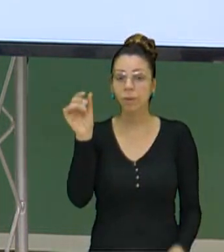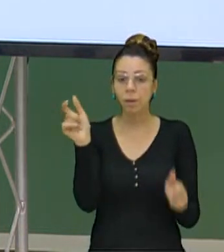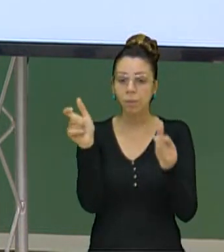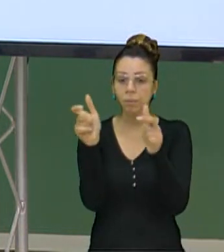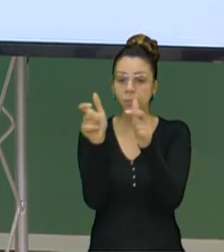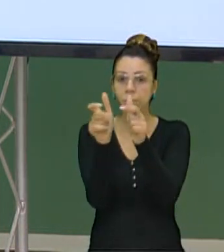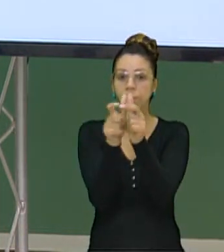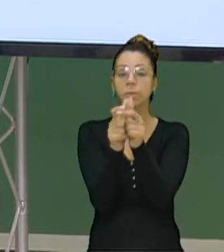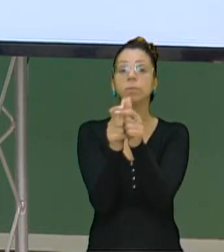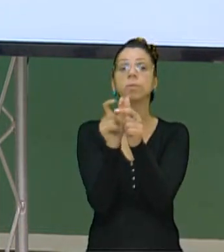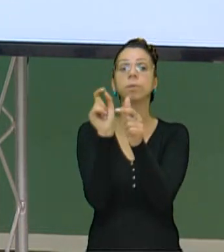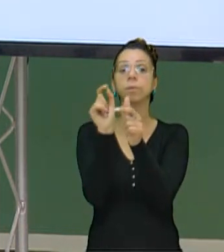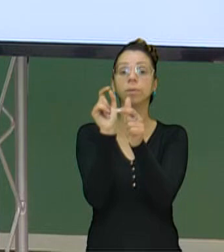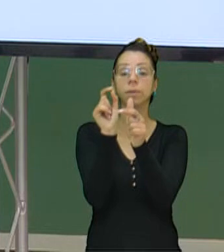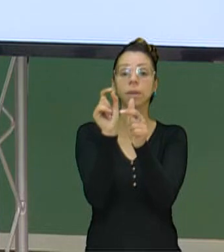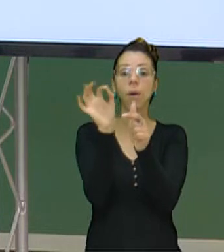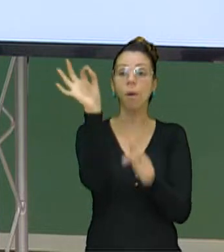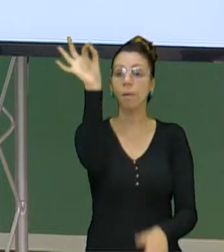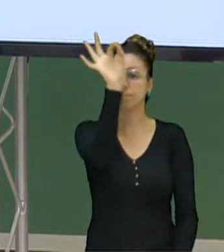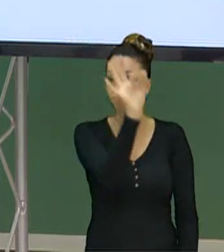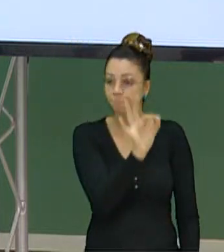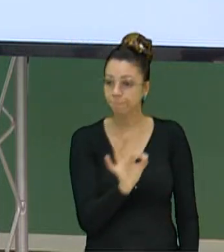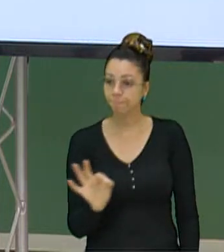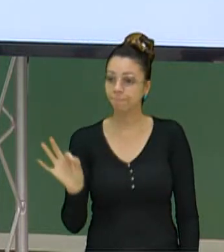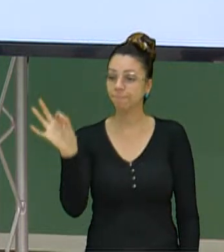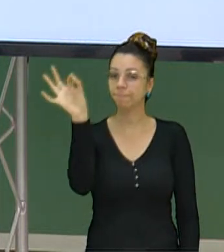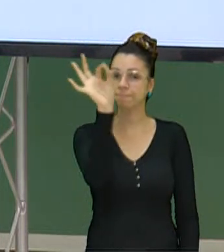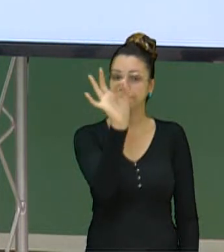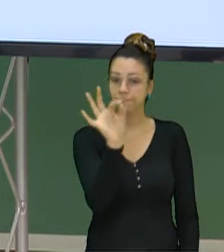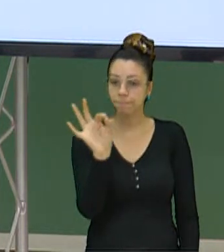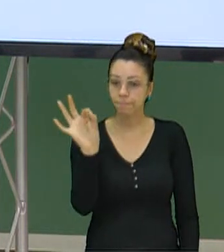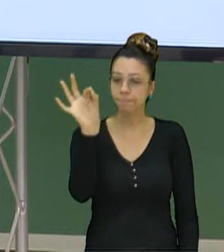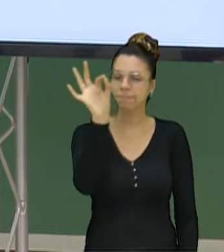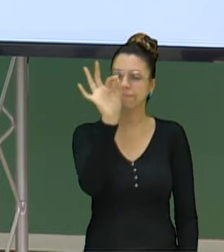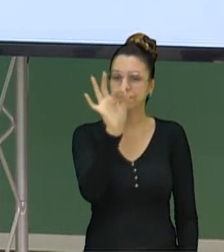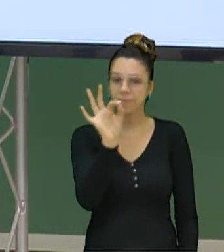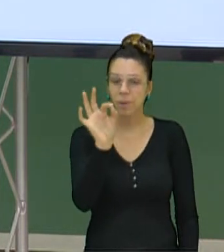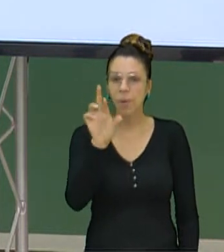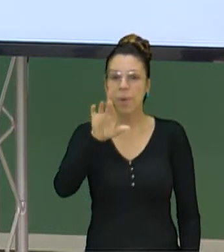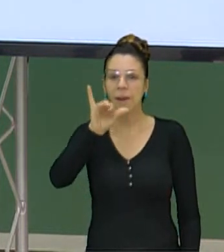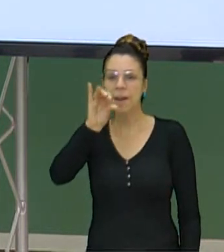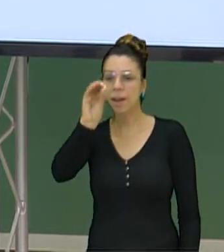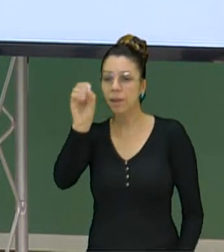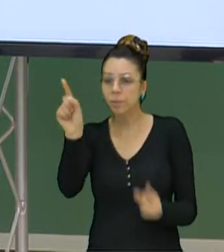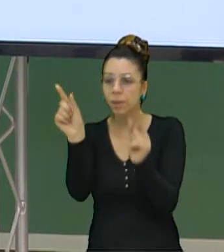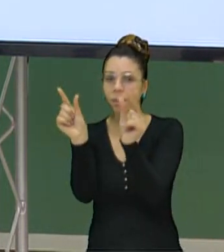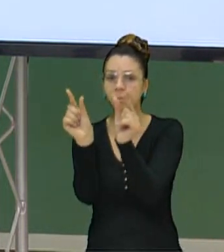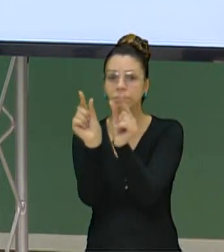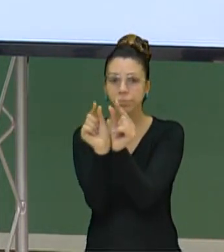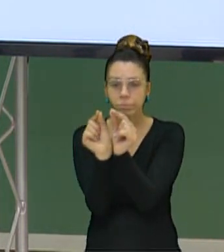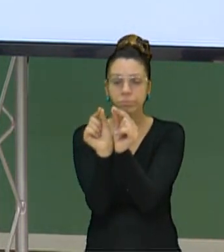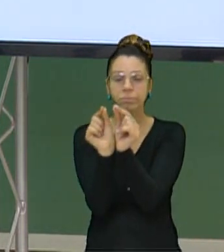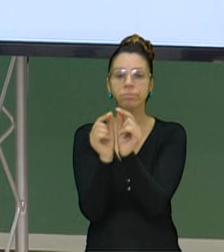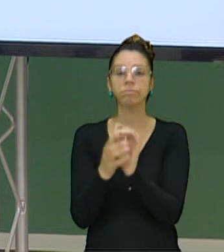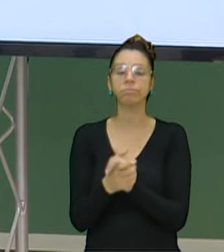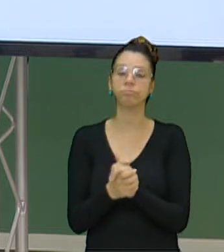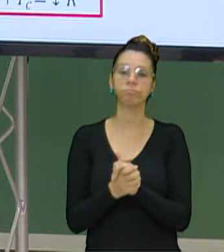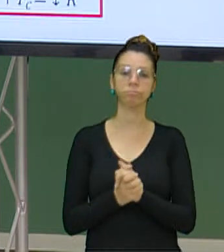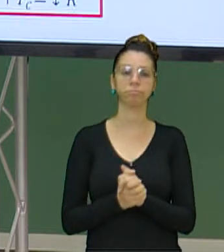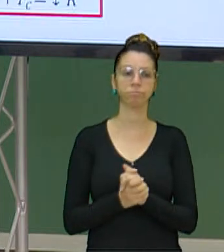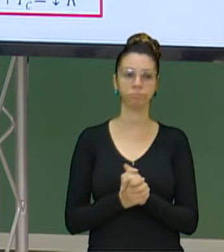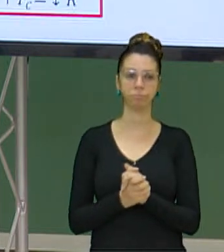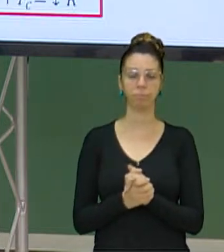né? Então percebe que ela está fazendo essa trajetória linda aqui que vocês estão vendo, certo? Então está fazendo essa trajetória aqui. Então se você